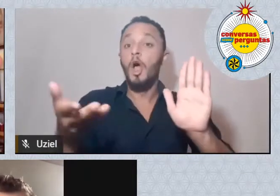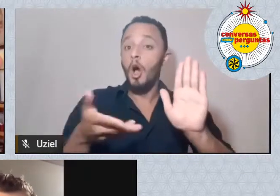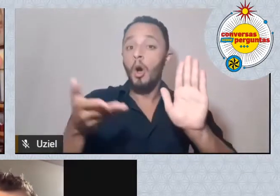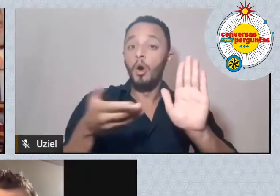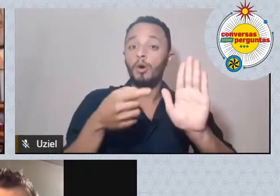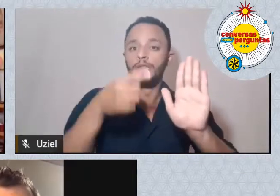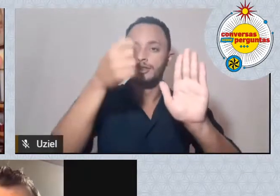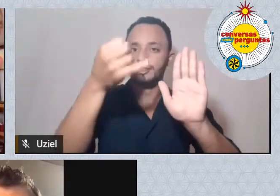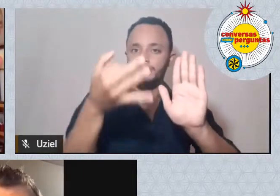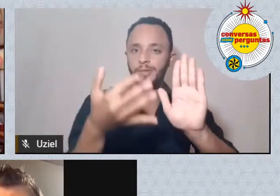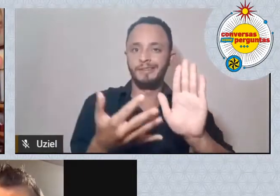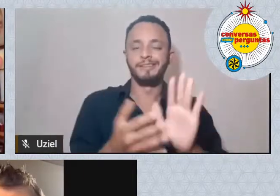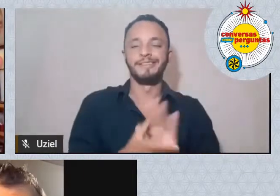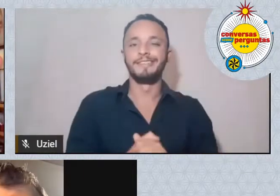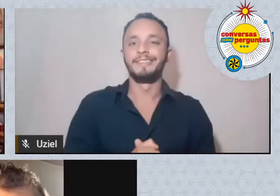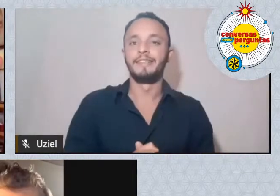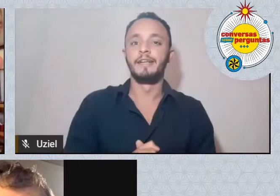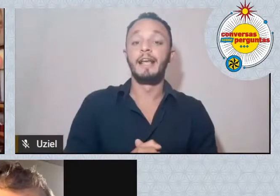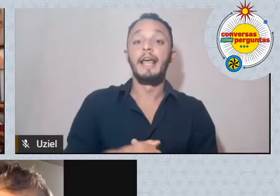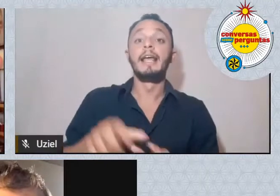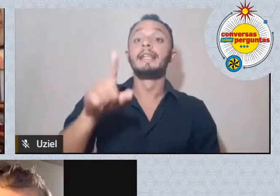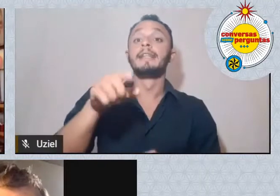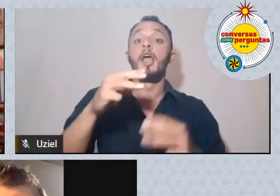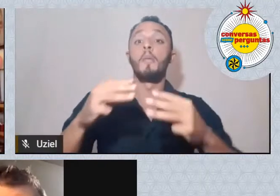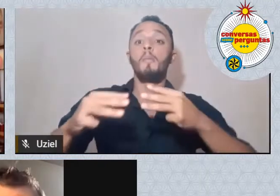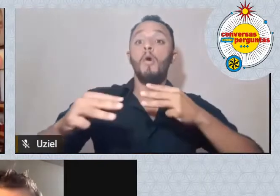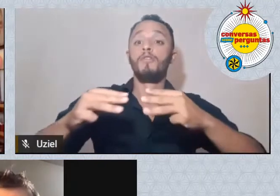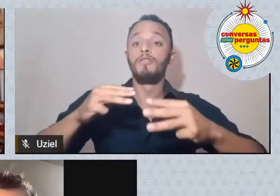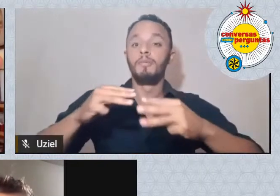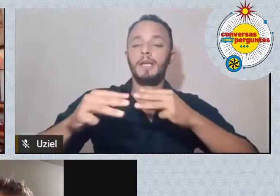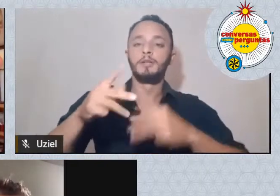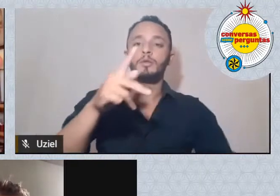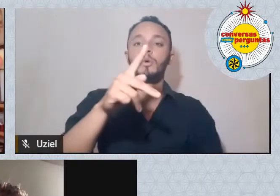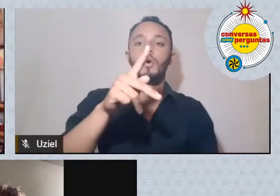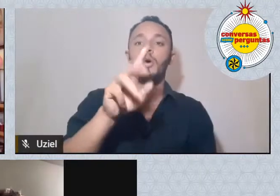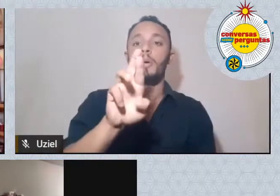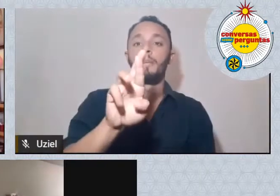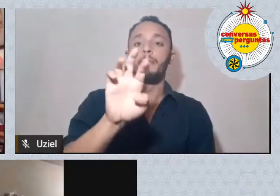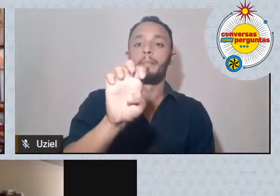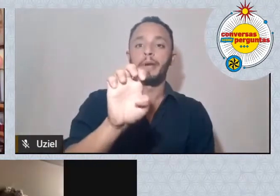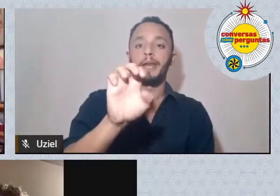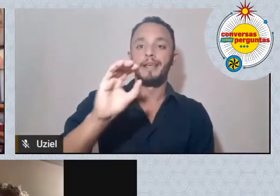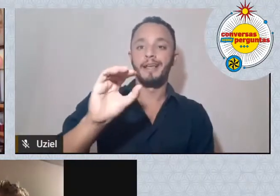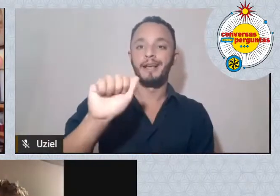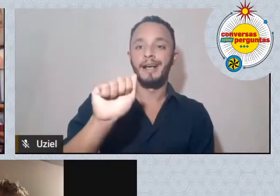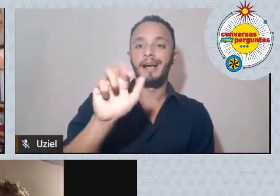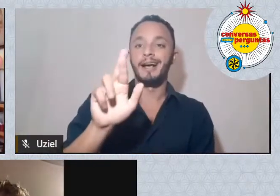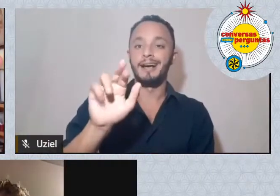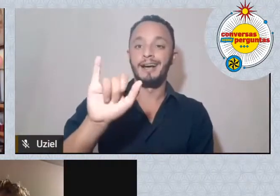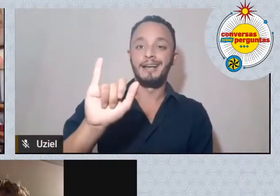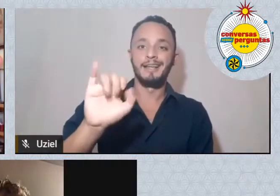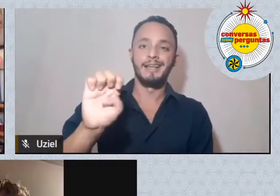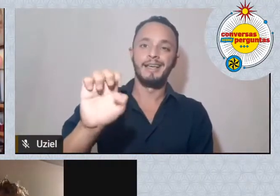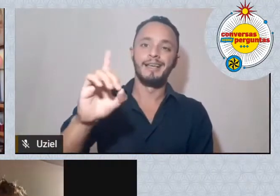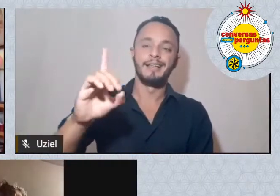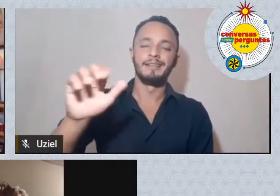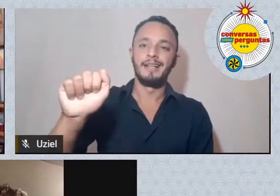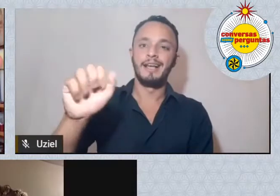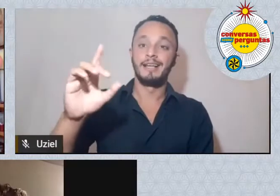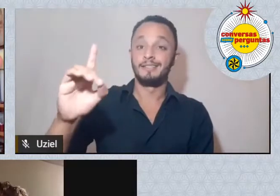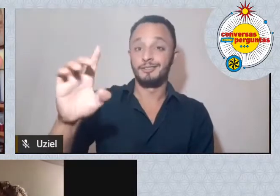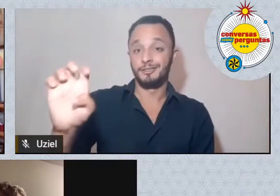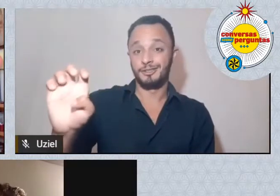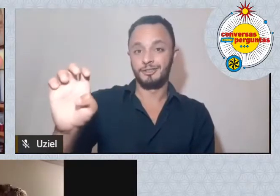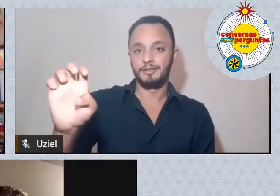Chama-se o movimento da precariedade. Né? A precariedade quer dizer essa arte da gente